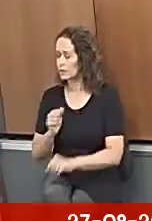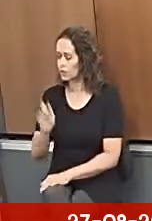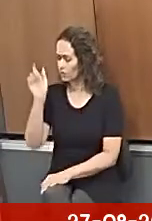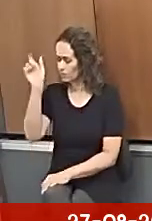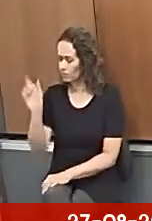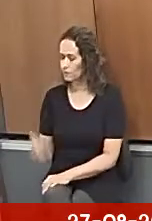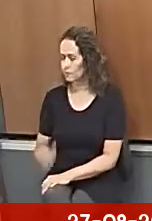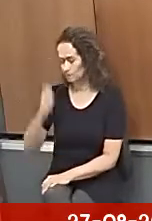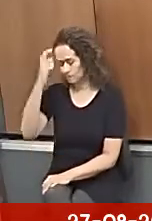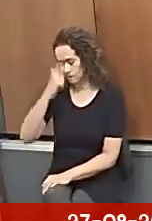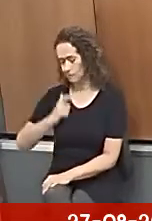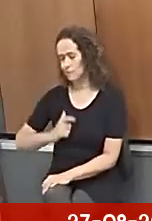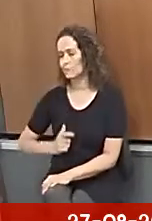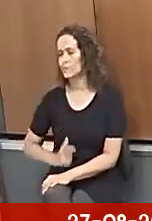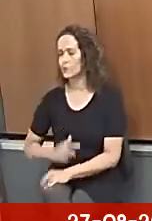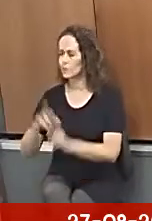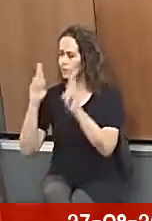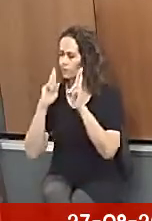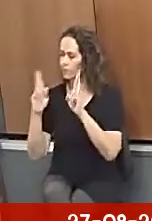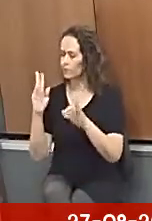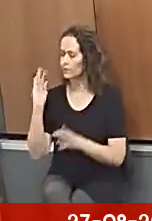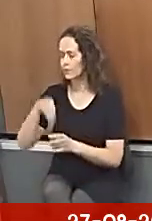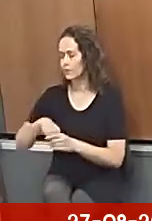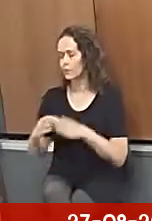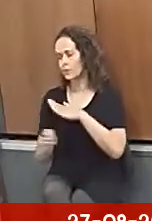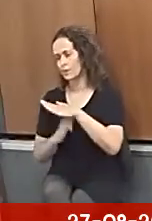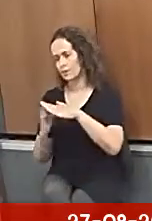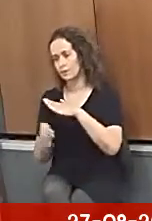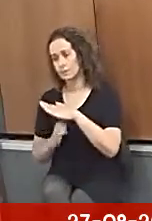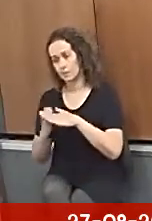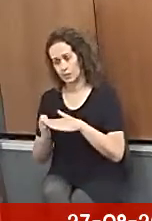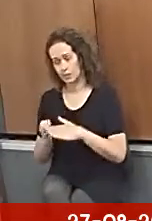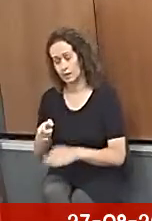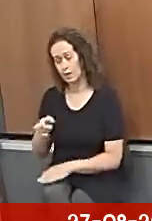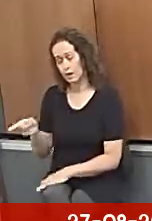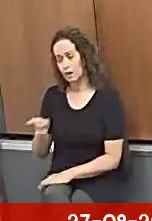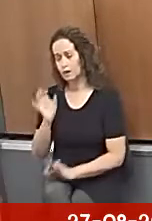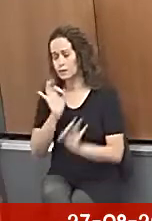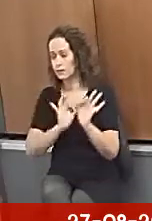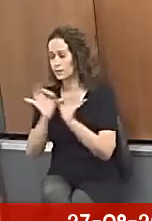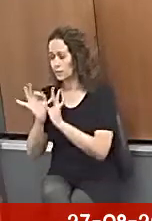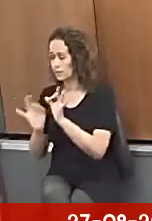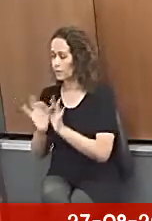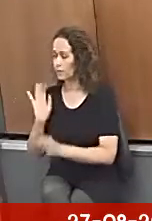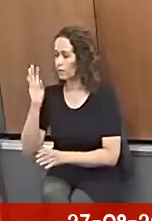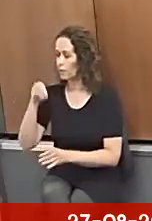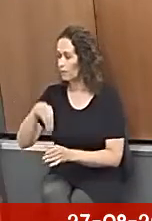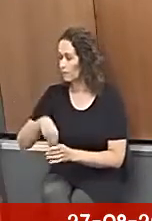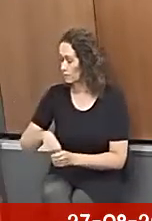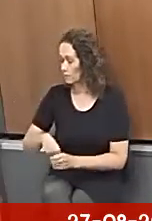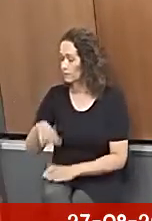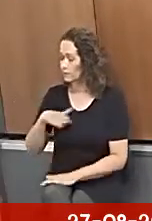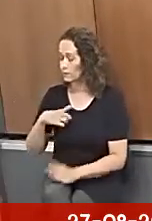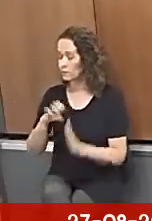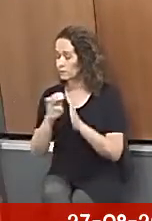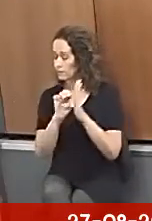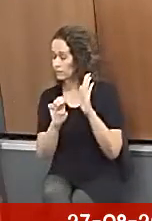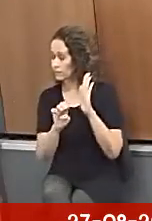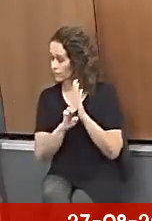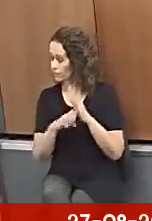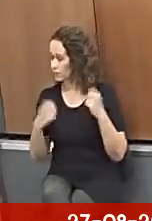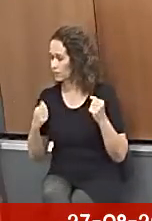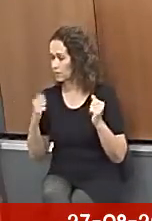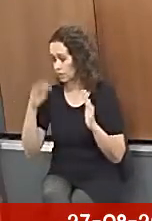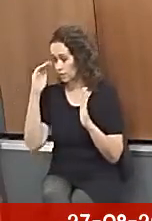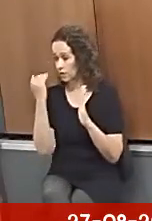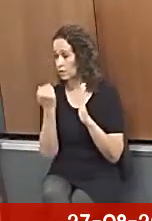da empresa ela estava com o objeto gestora do estádio tem 10 tem um estatuto vai ser cumprido mas tem que acima de tudo